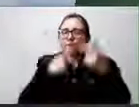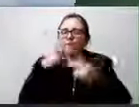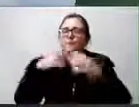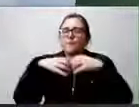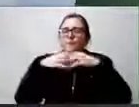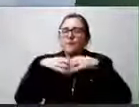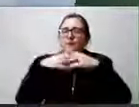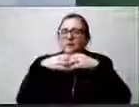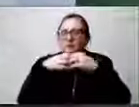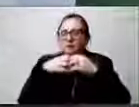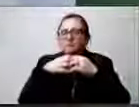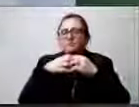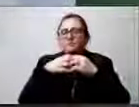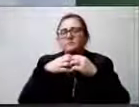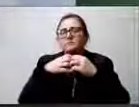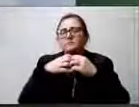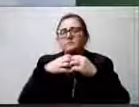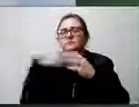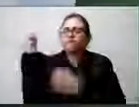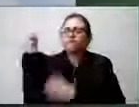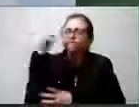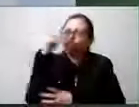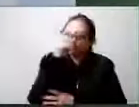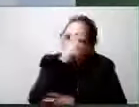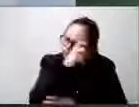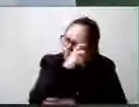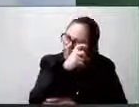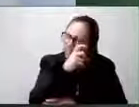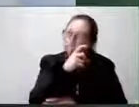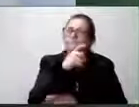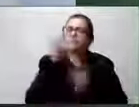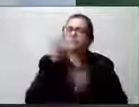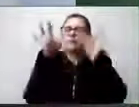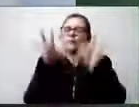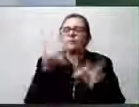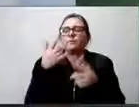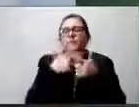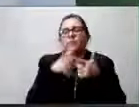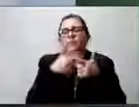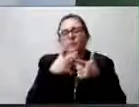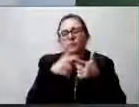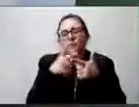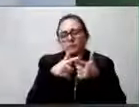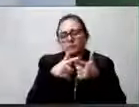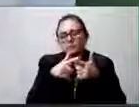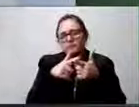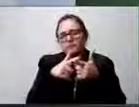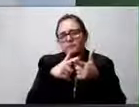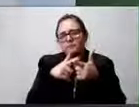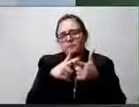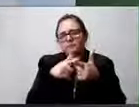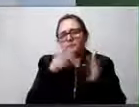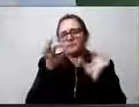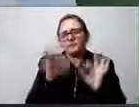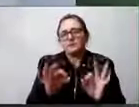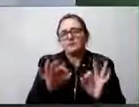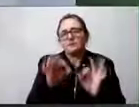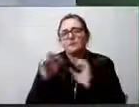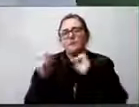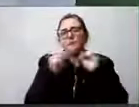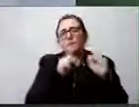ação periférica, dificilmente vão sanar esse problema de forma efetiva, tá? Então, isso pode